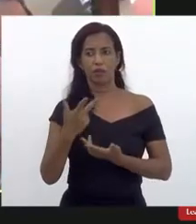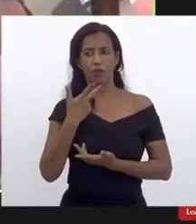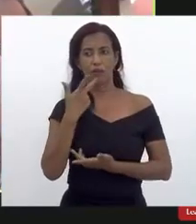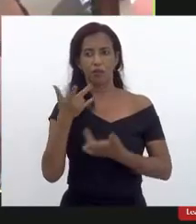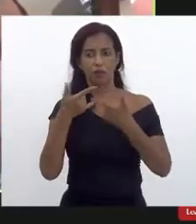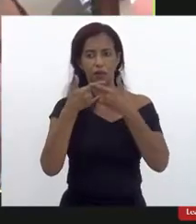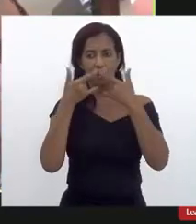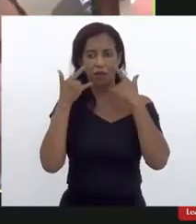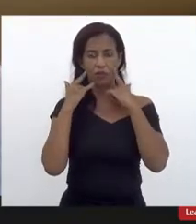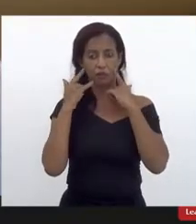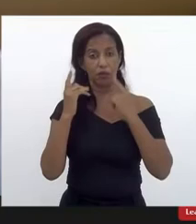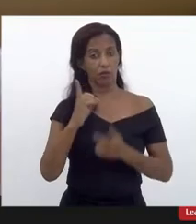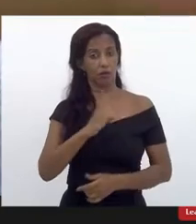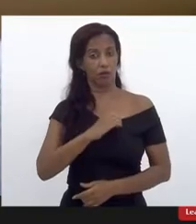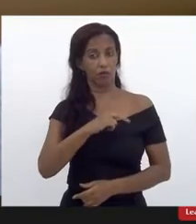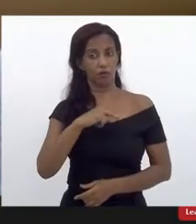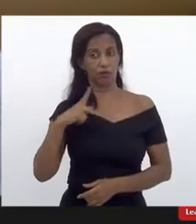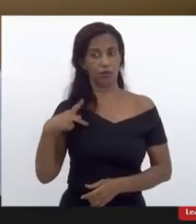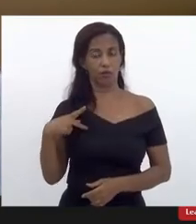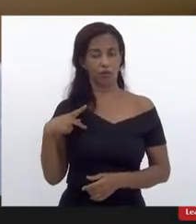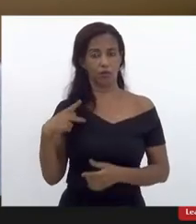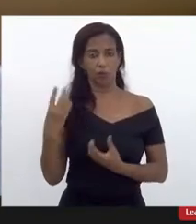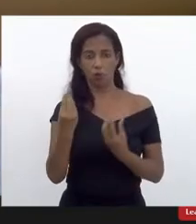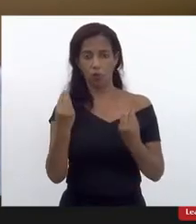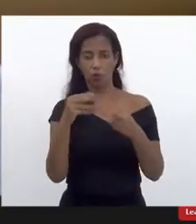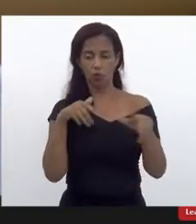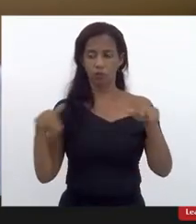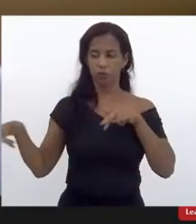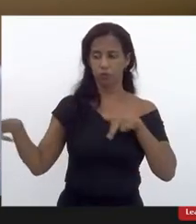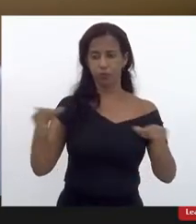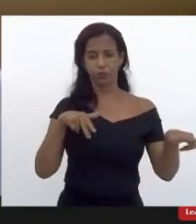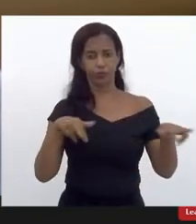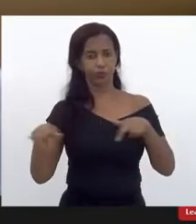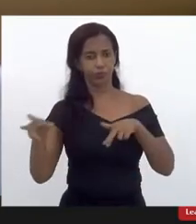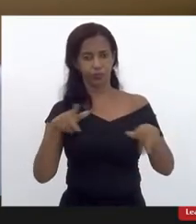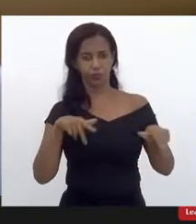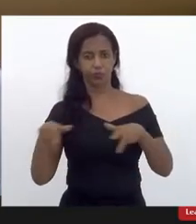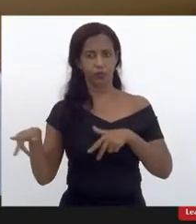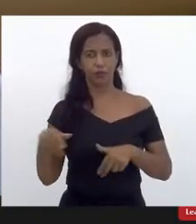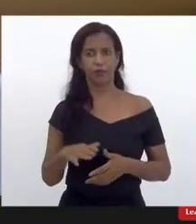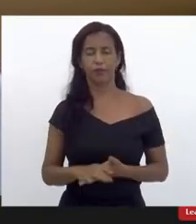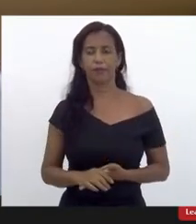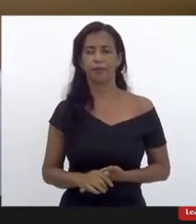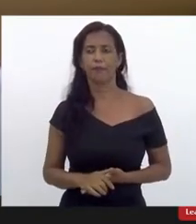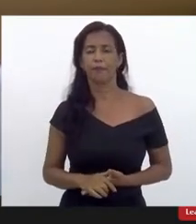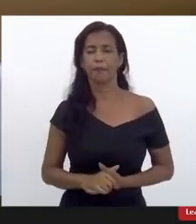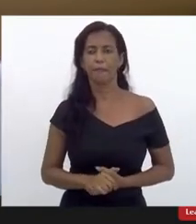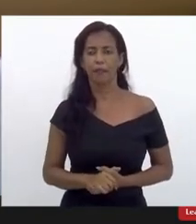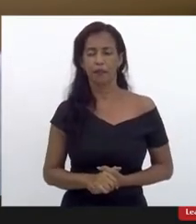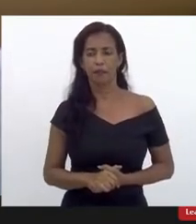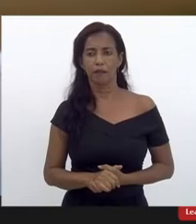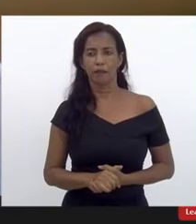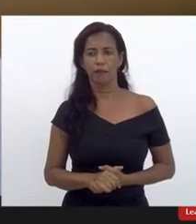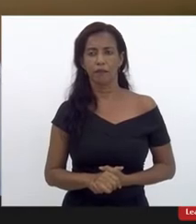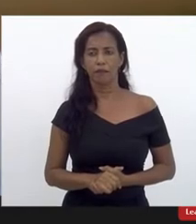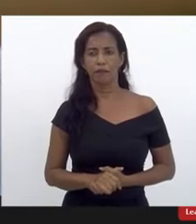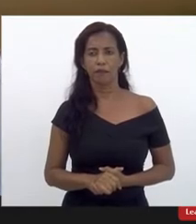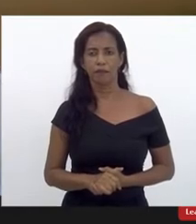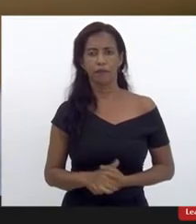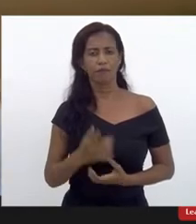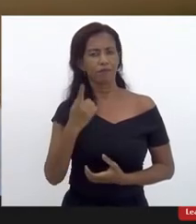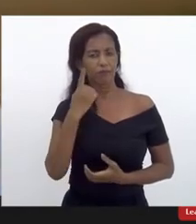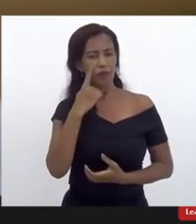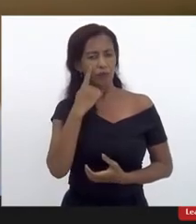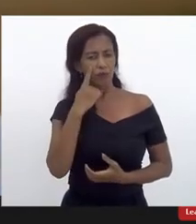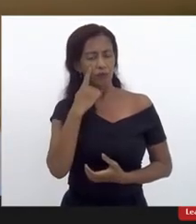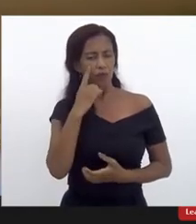porque eu estou na Defensoria Pública, no meio de atendimentos e outras atividades. Eu ouvi com